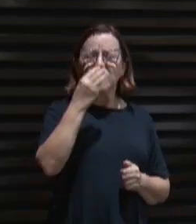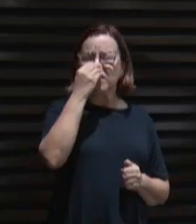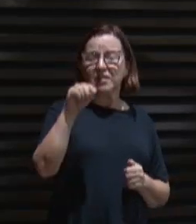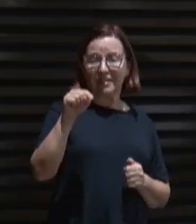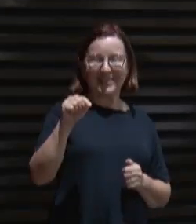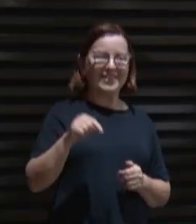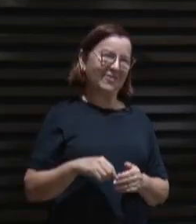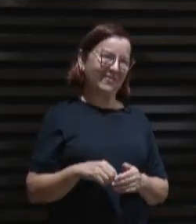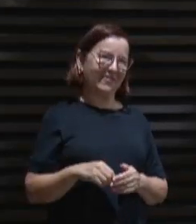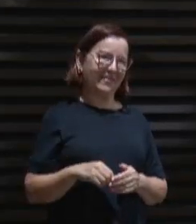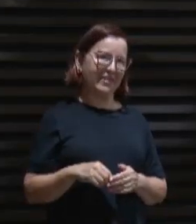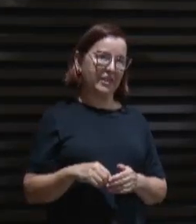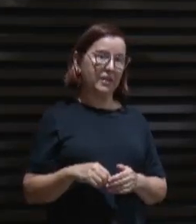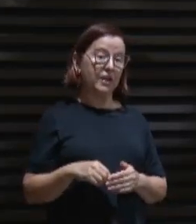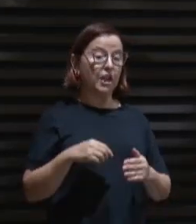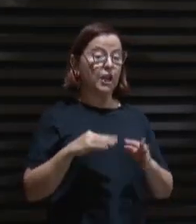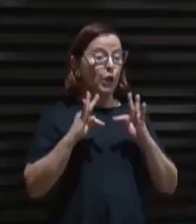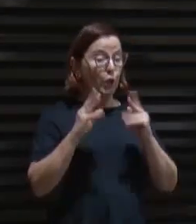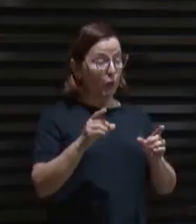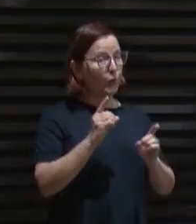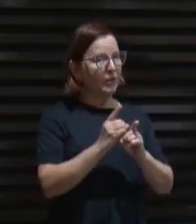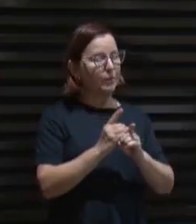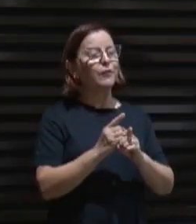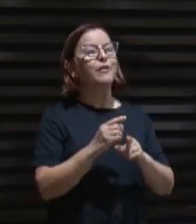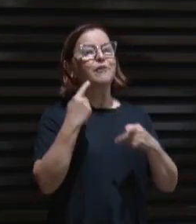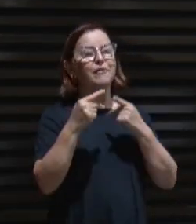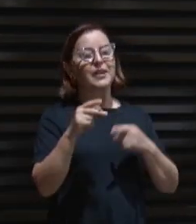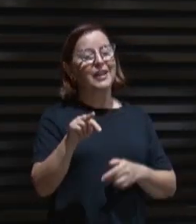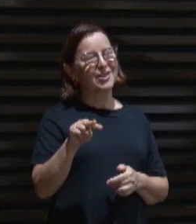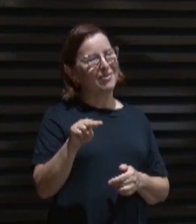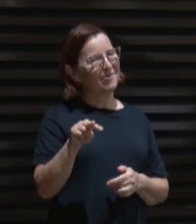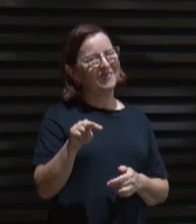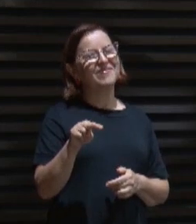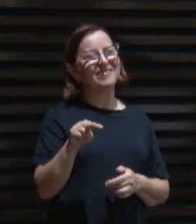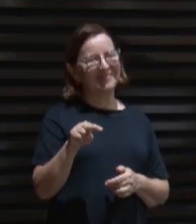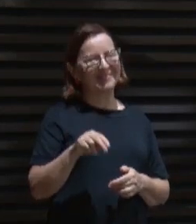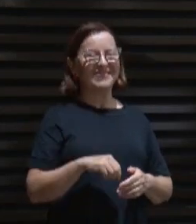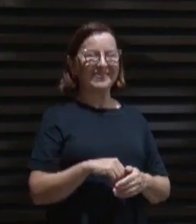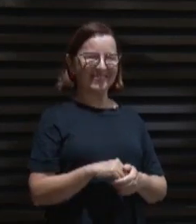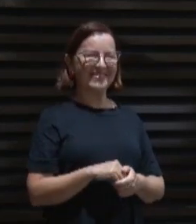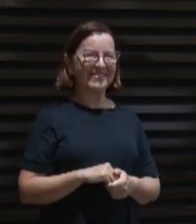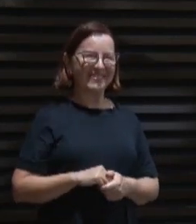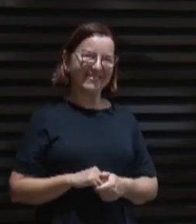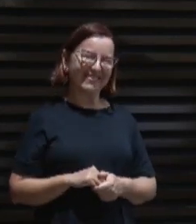todos os discípulos disseram o mesmo. Olha como ele era